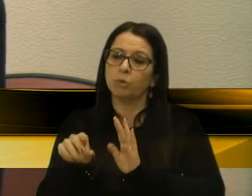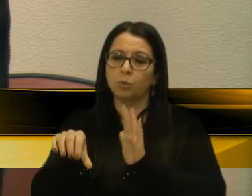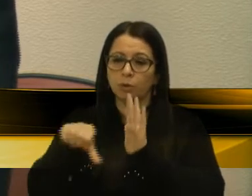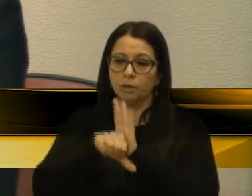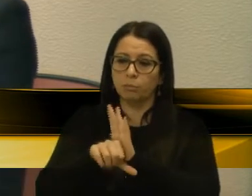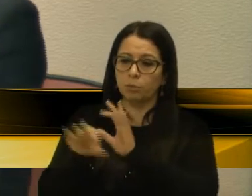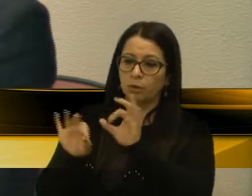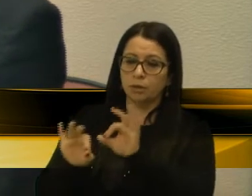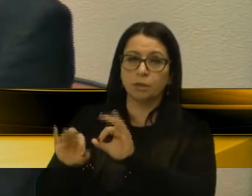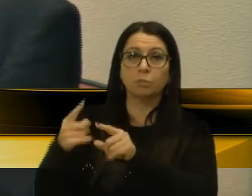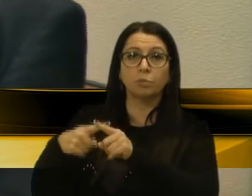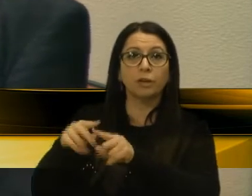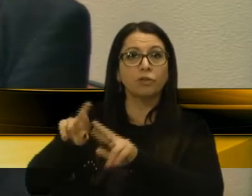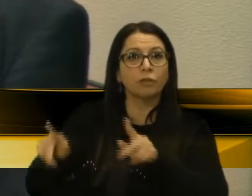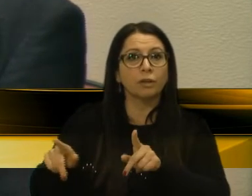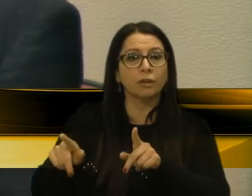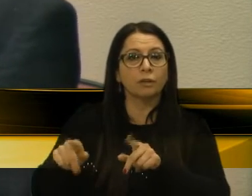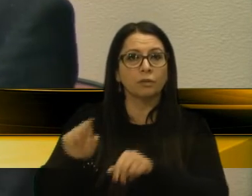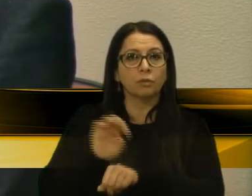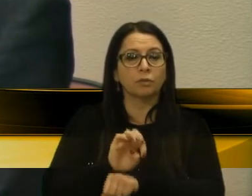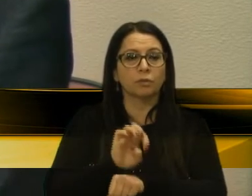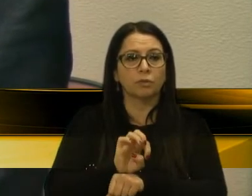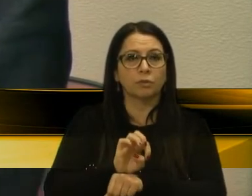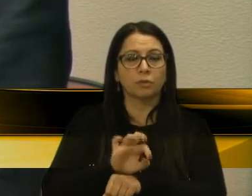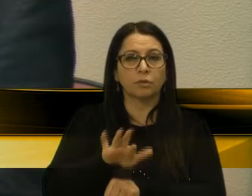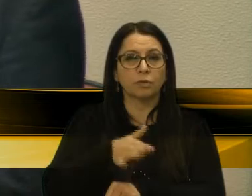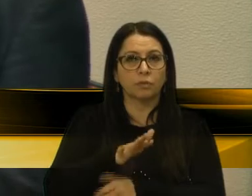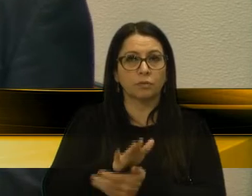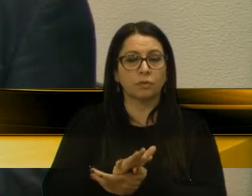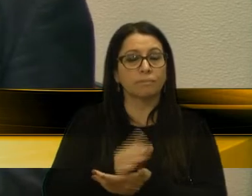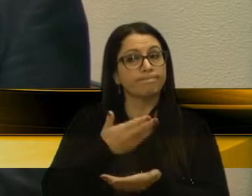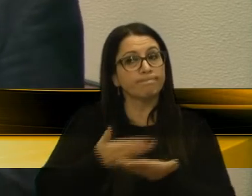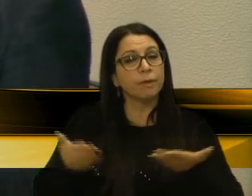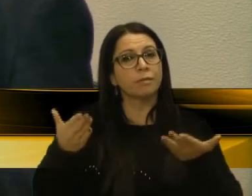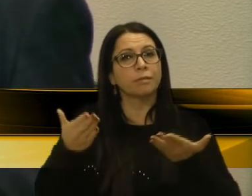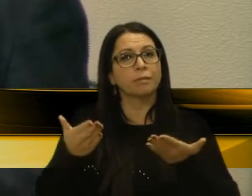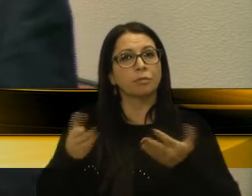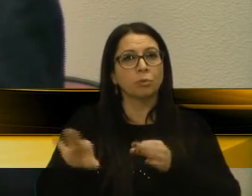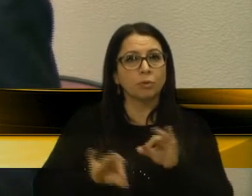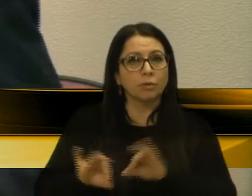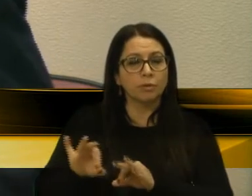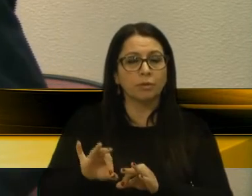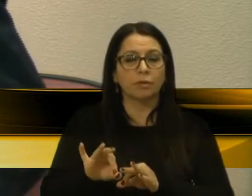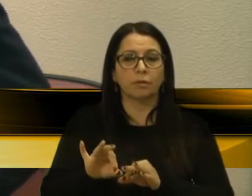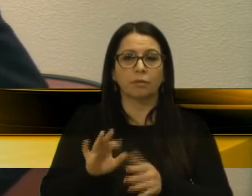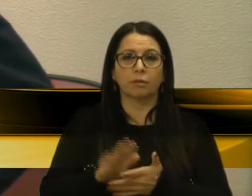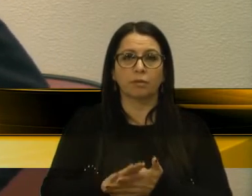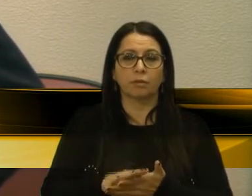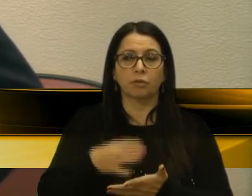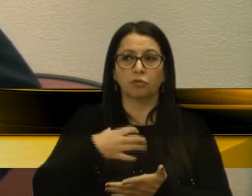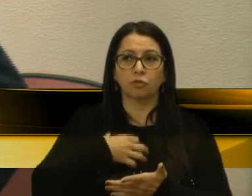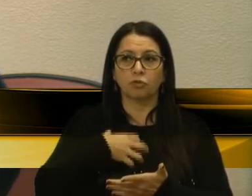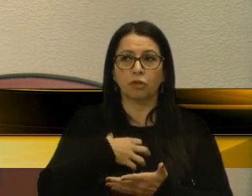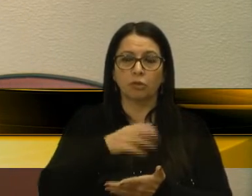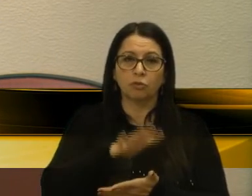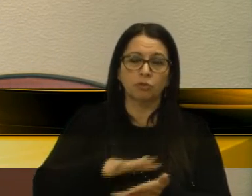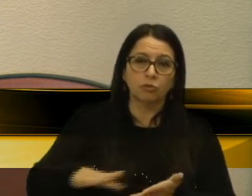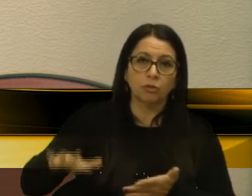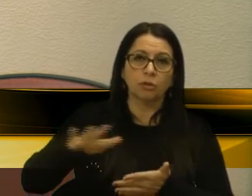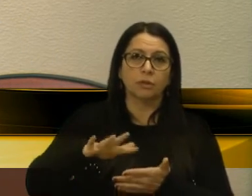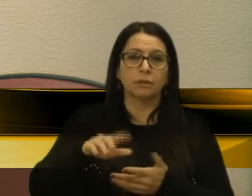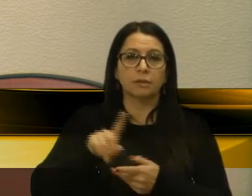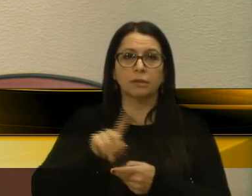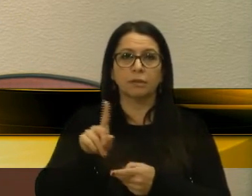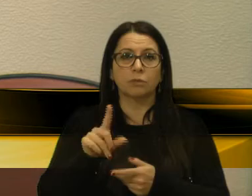organizado. Muito diferente do nosso Estado, que muitas vezes perde em organização, em maneiras gerais, e que acaba